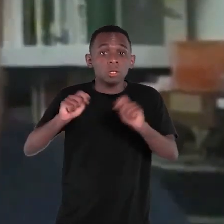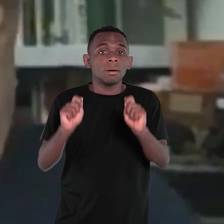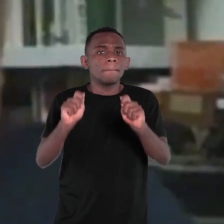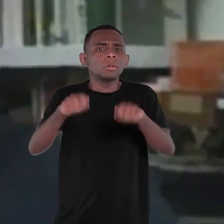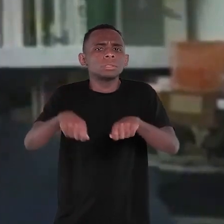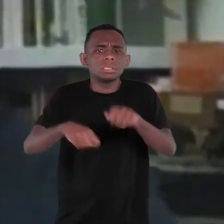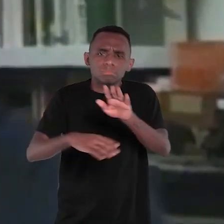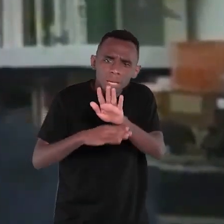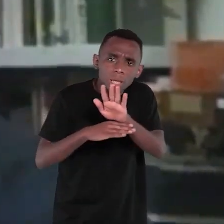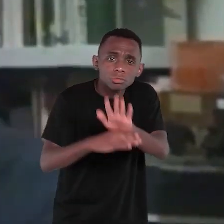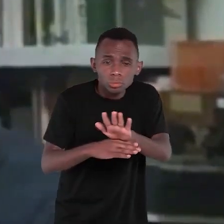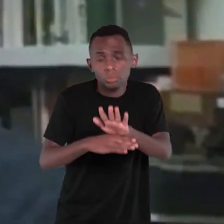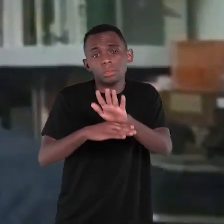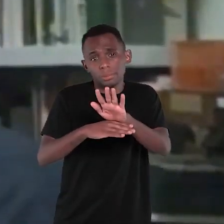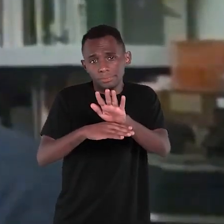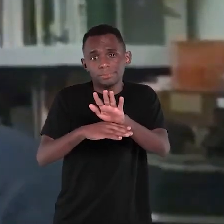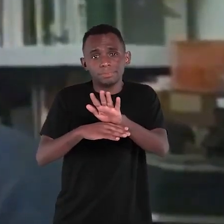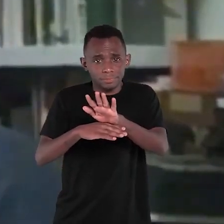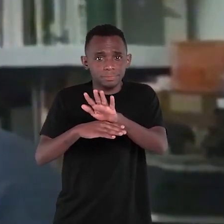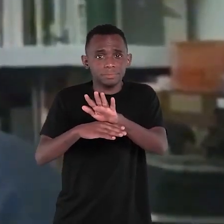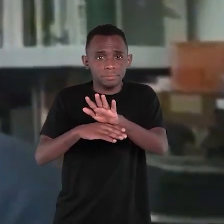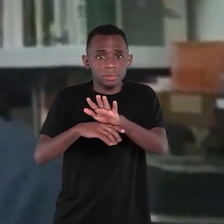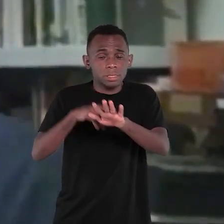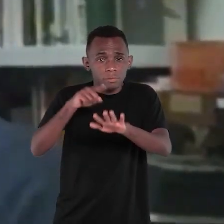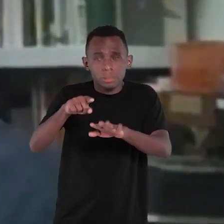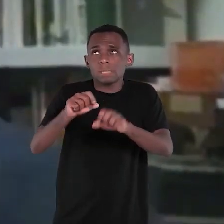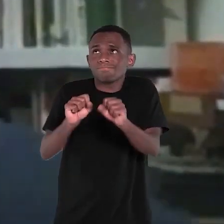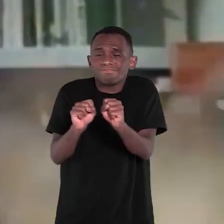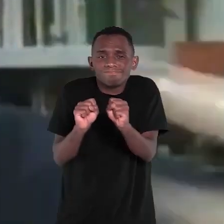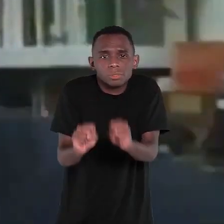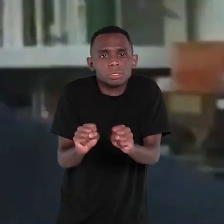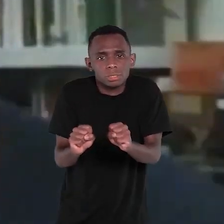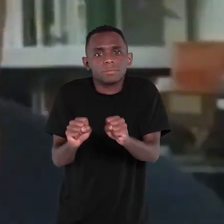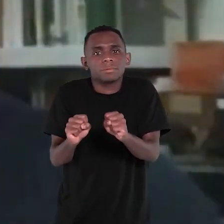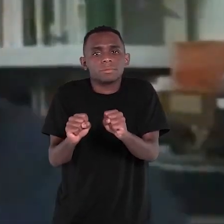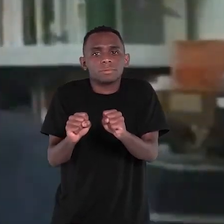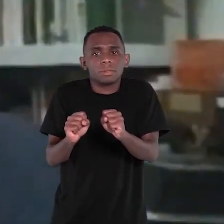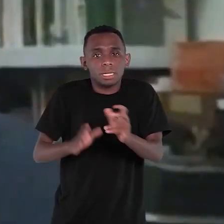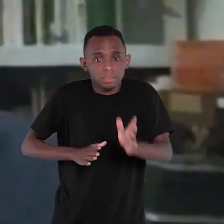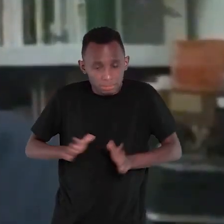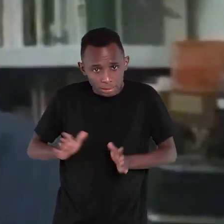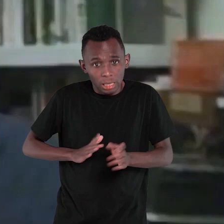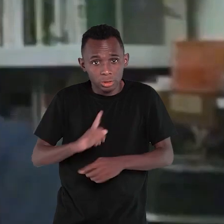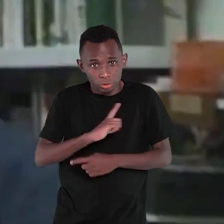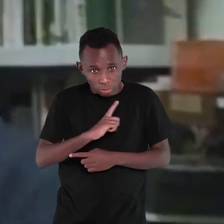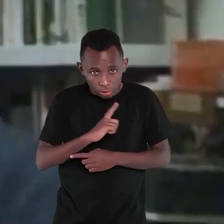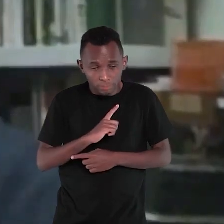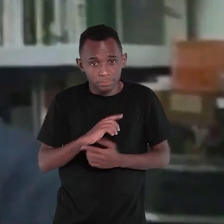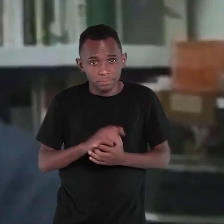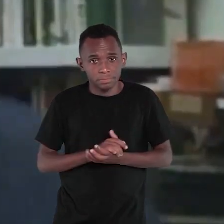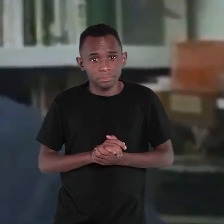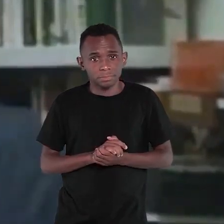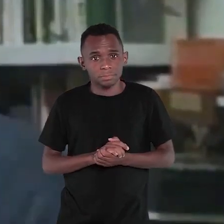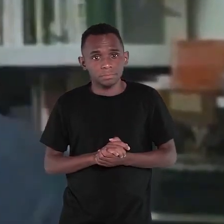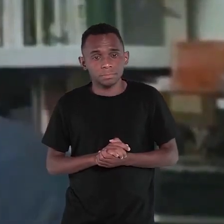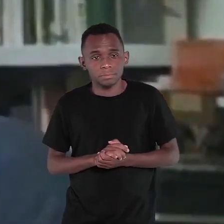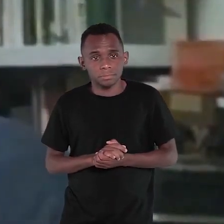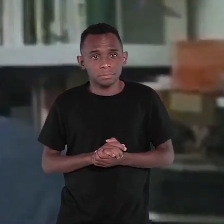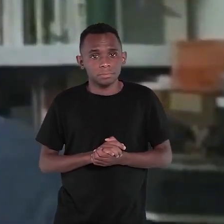assistivos, né, que contribuam para você poder dar acesso, né? E a